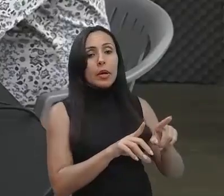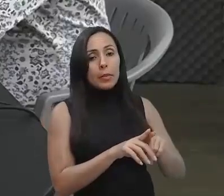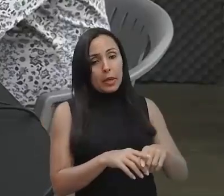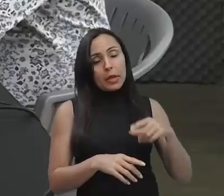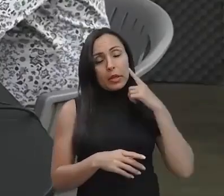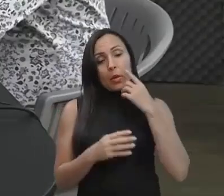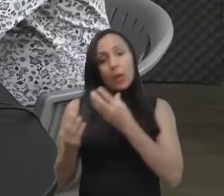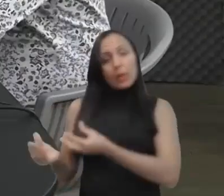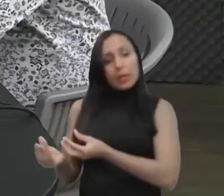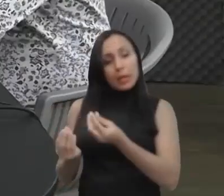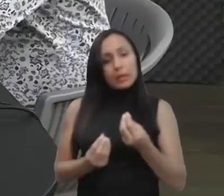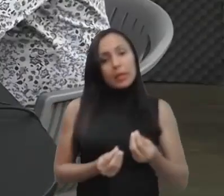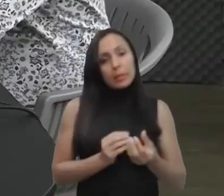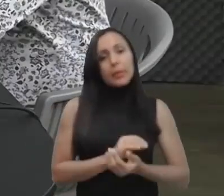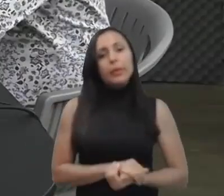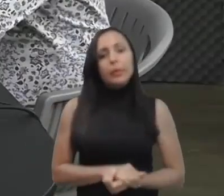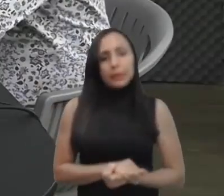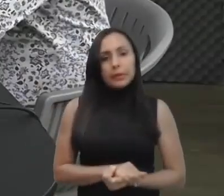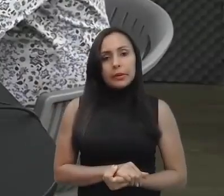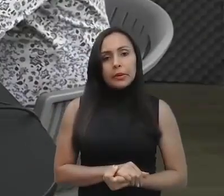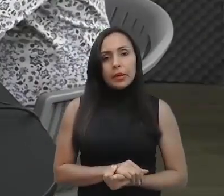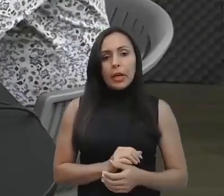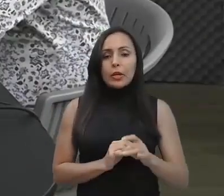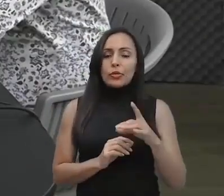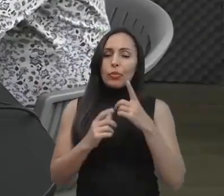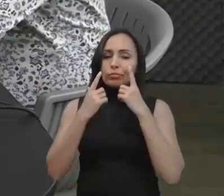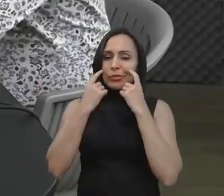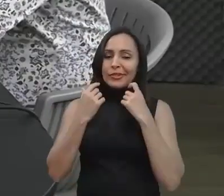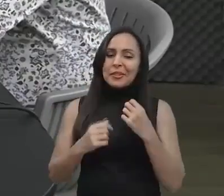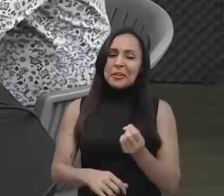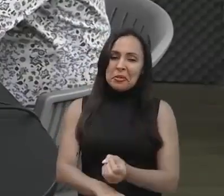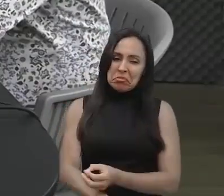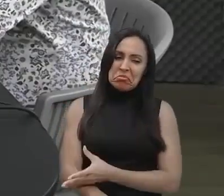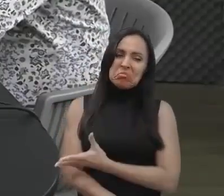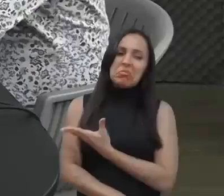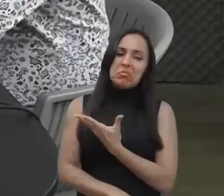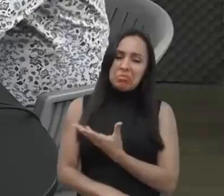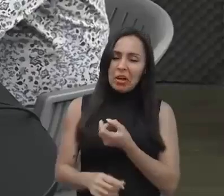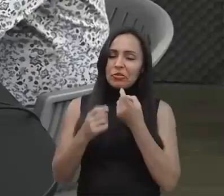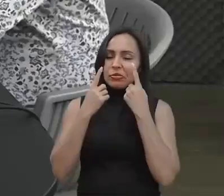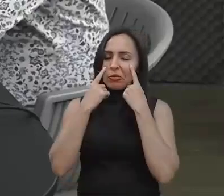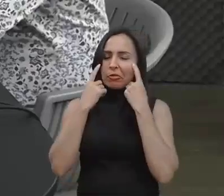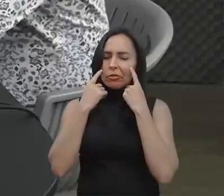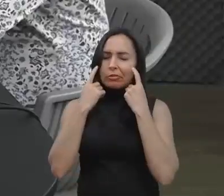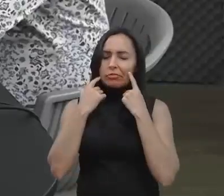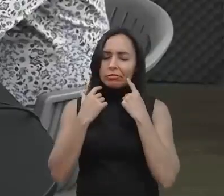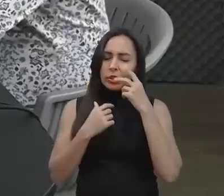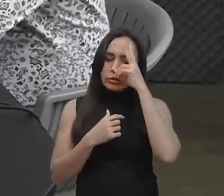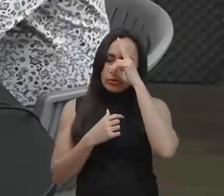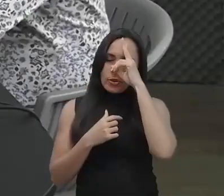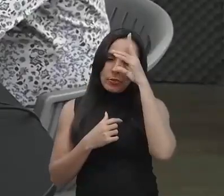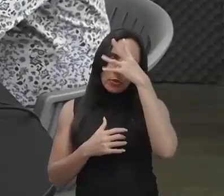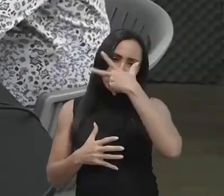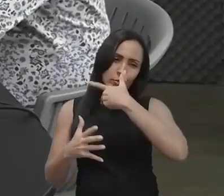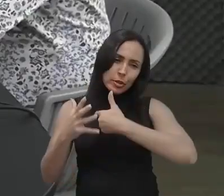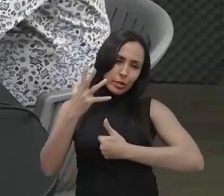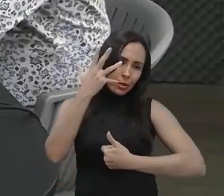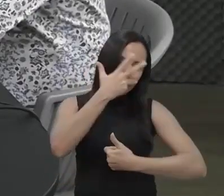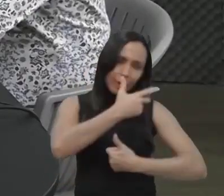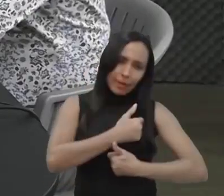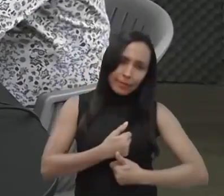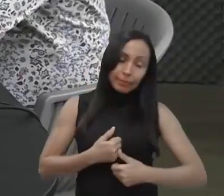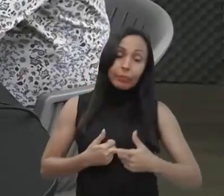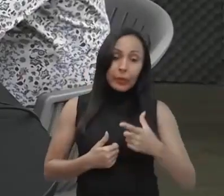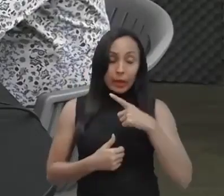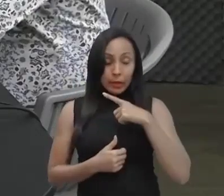PS minha gente assim é só xororô a gente chora muito muito é muita história bonita muito Ó teve uma história que